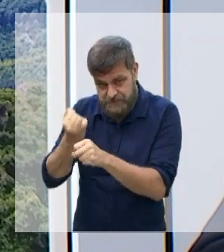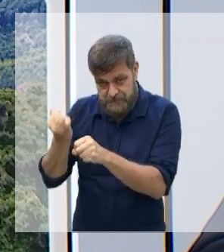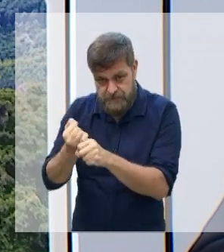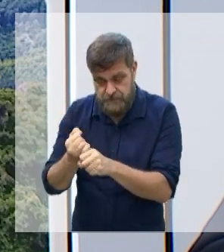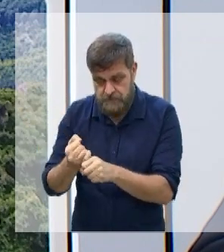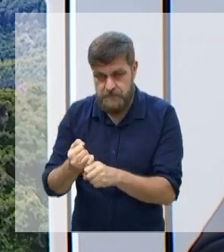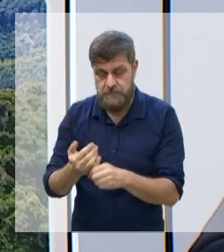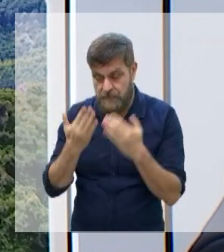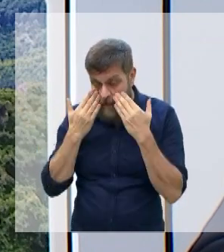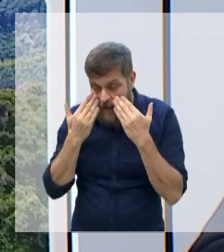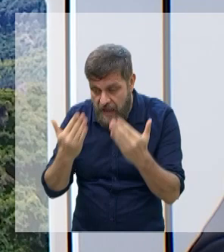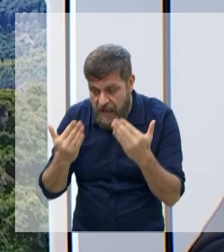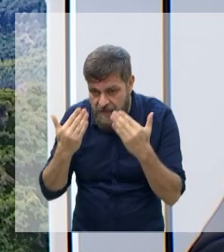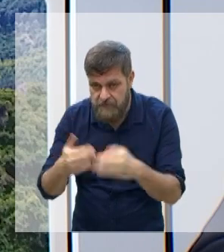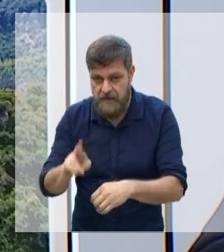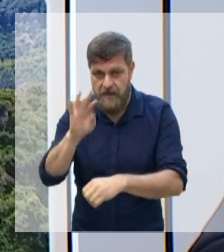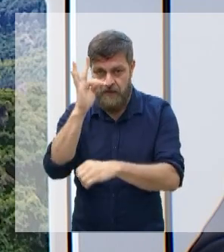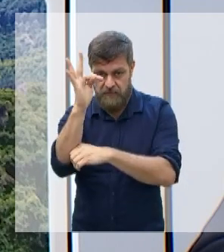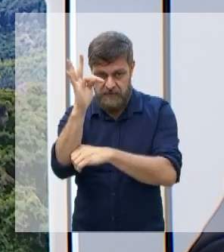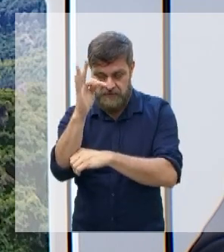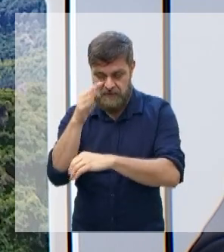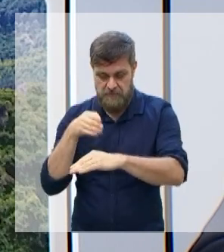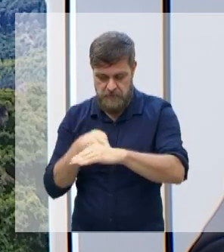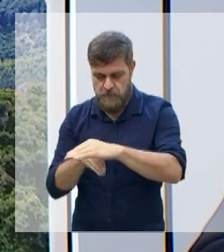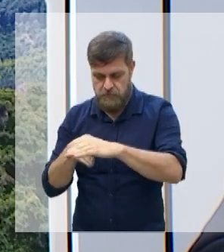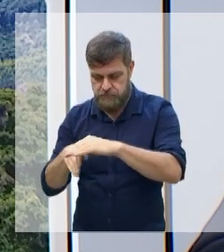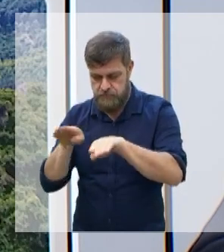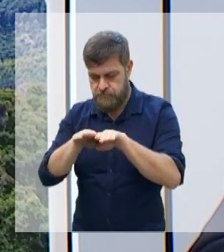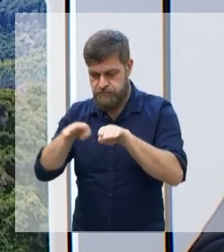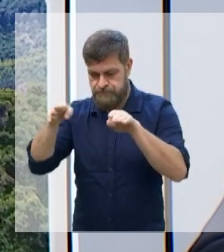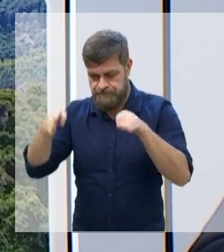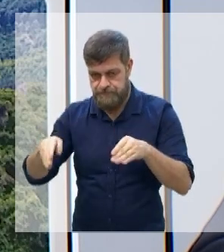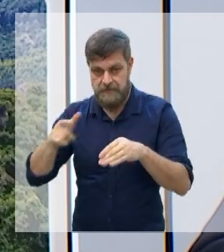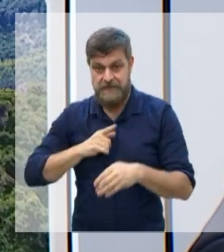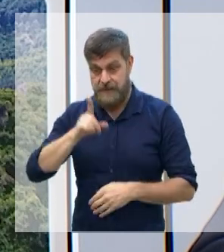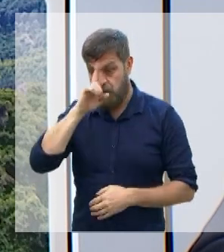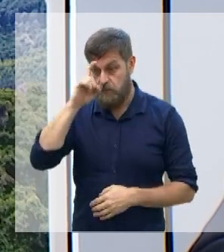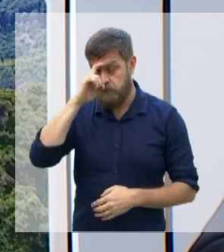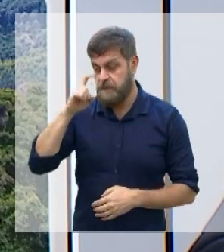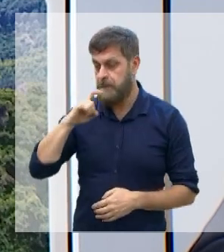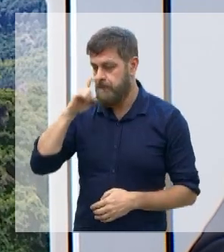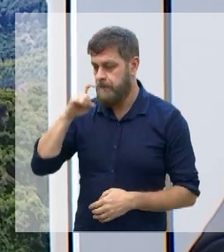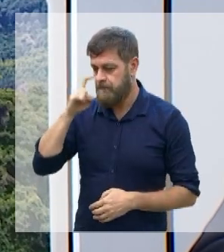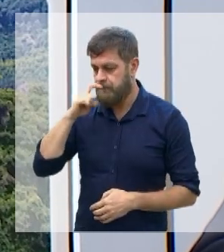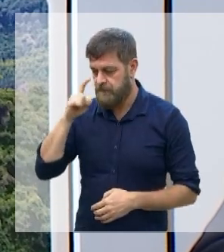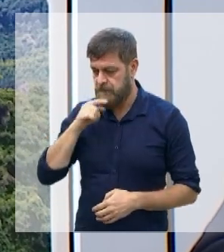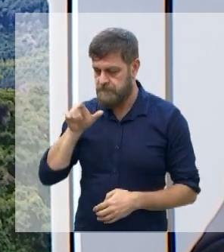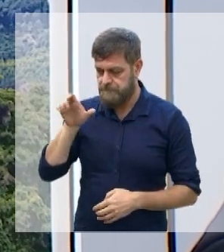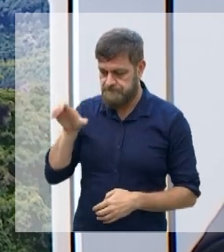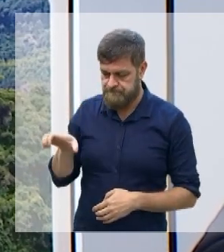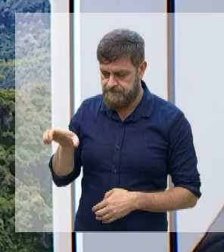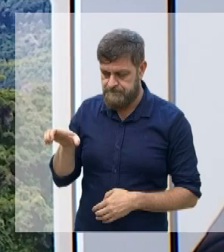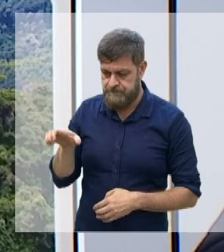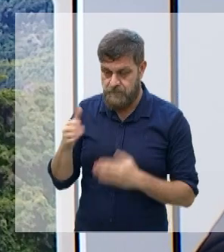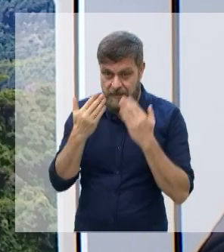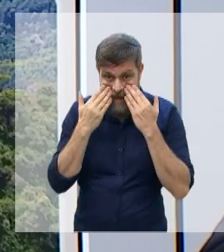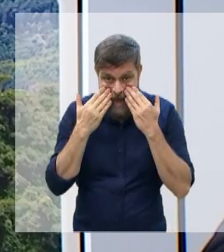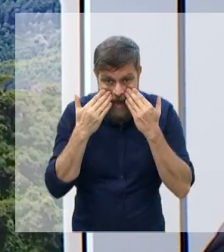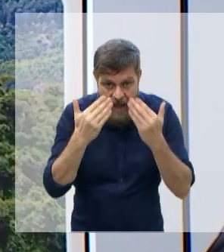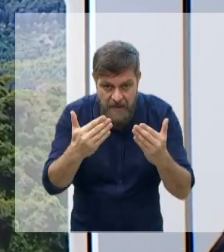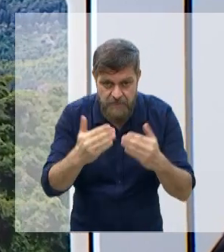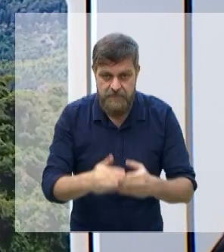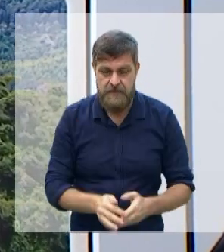frente ao terminal ouro verde estão indo em direção ao bairro em frente ao hospital ouro verde que a minha direita e defronte ao terminal